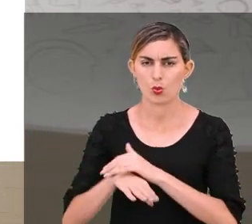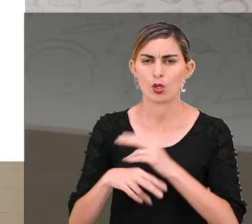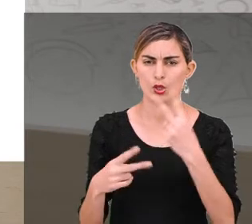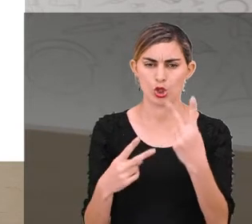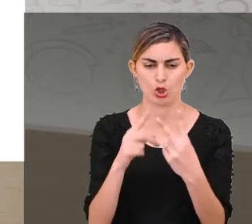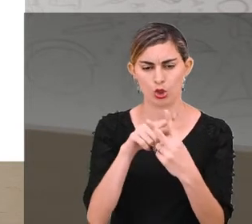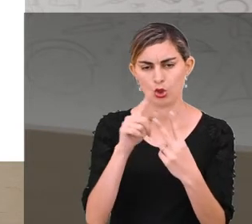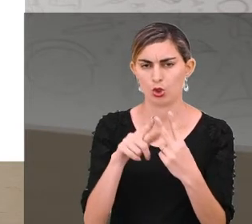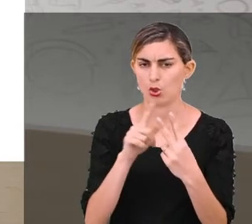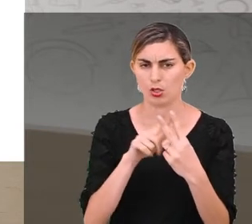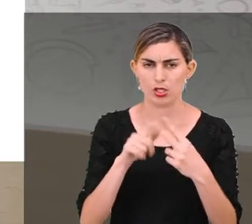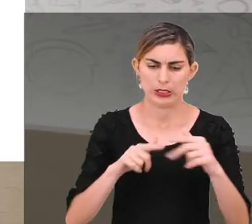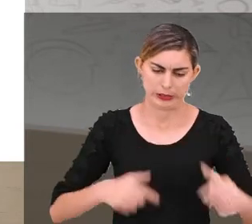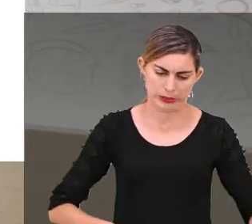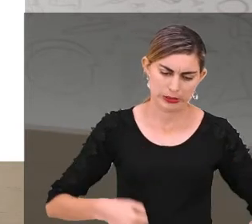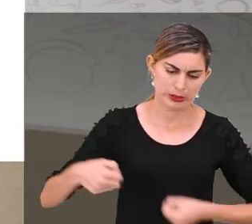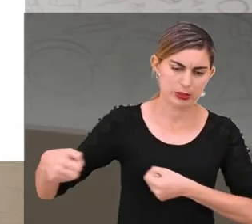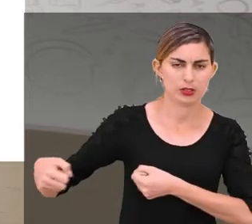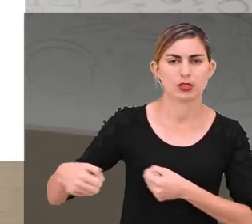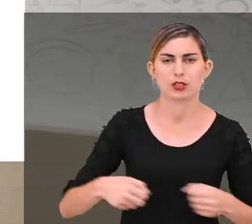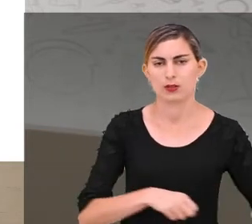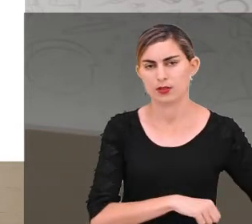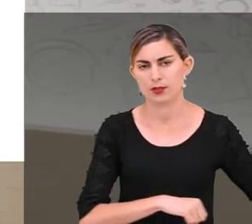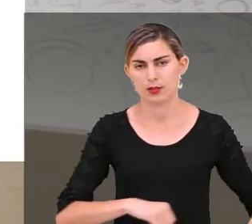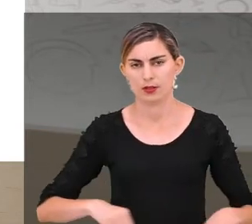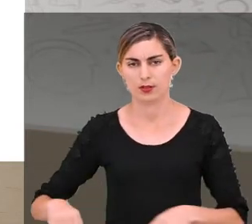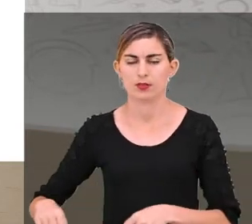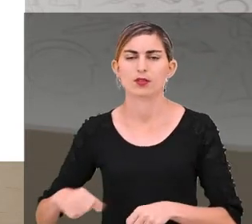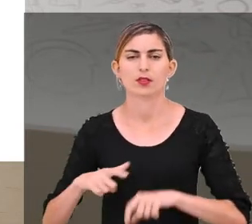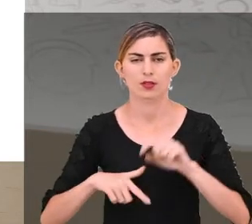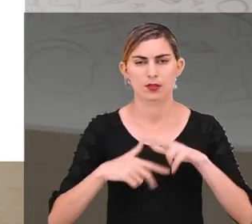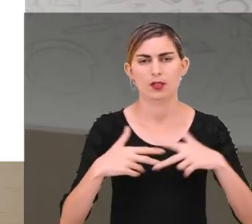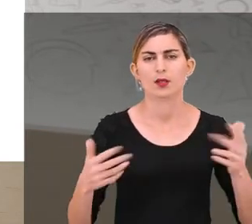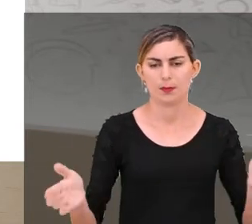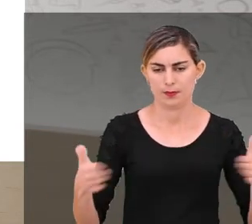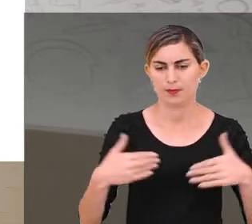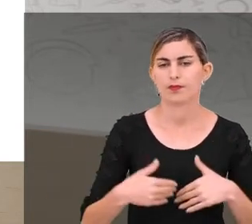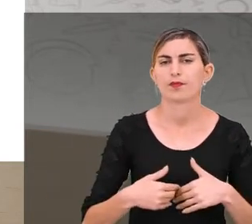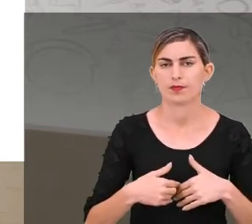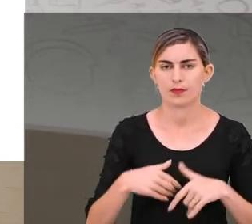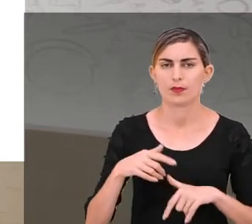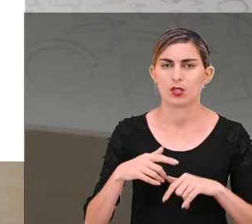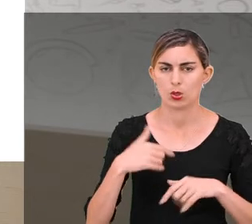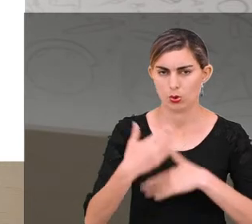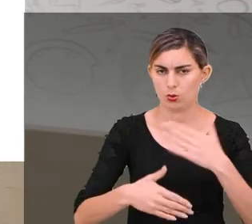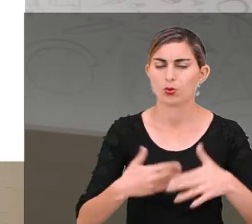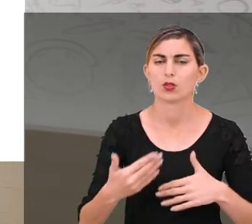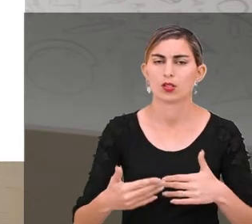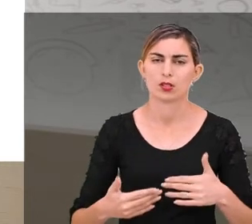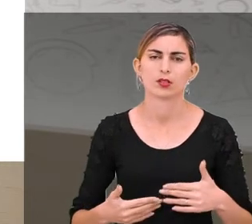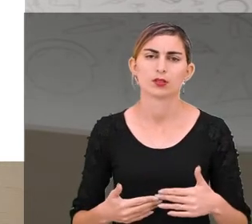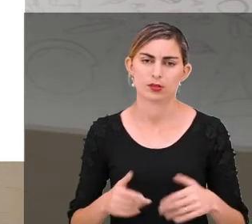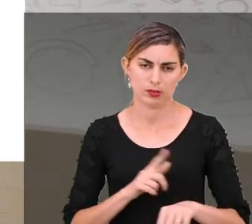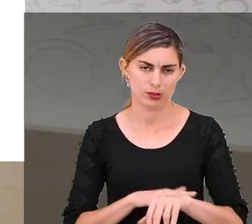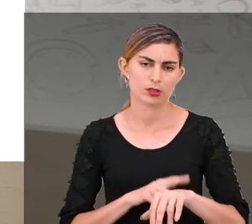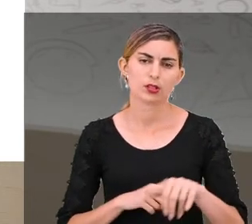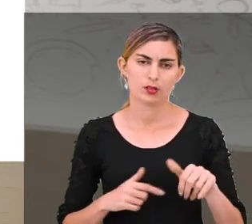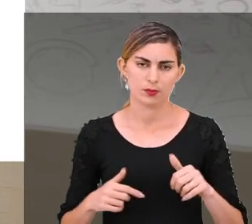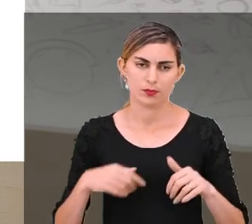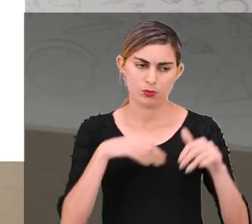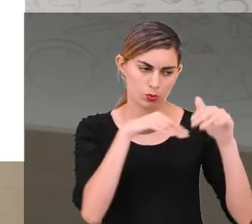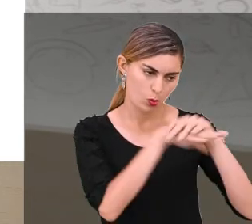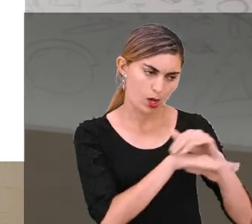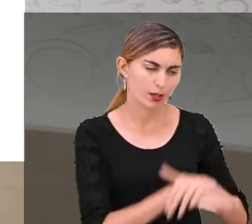temos dois auxiliares de estoques carregando, né, transportando, né, o material dentro